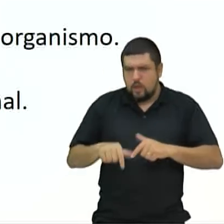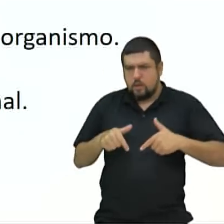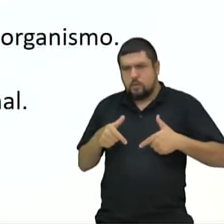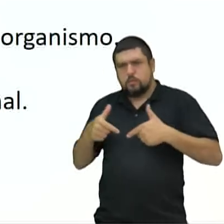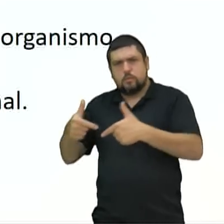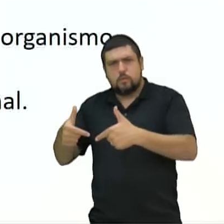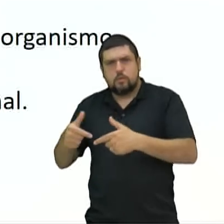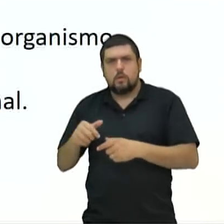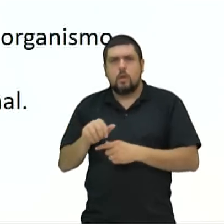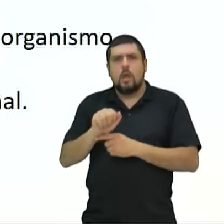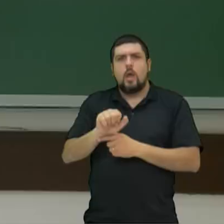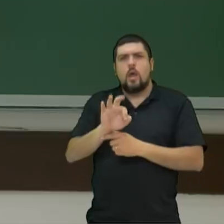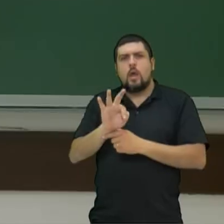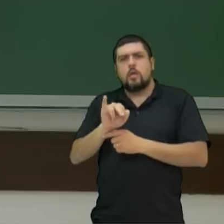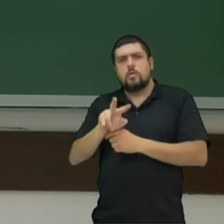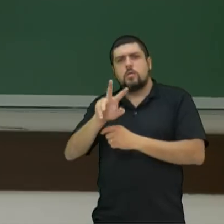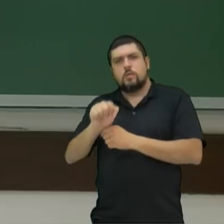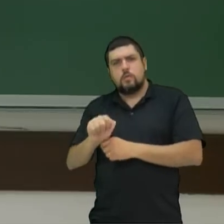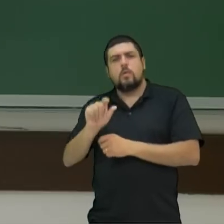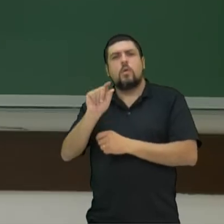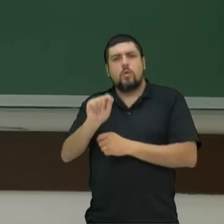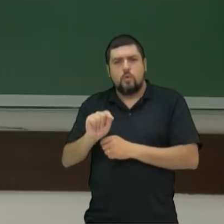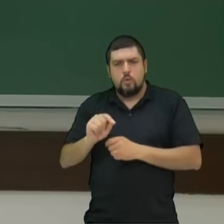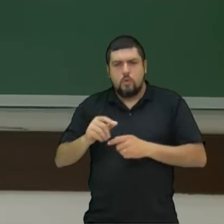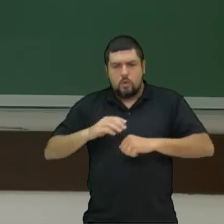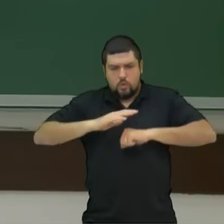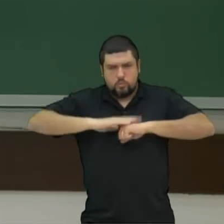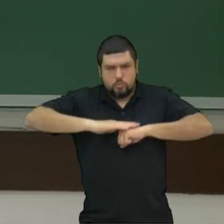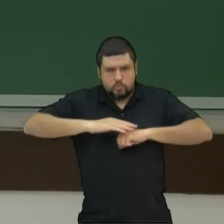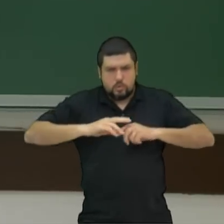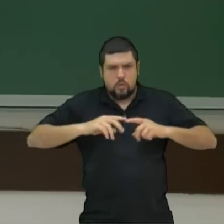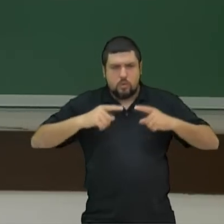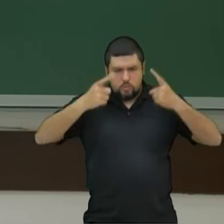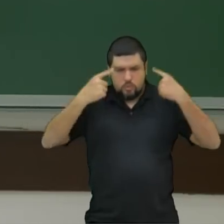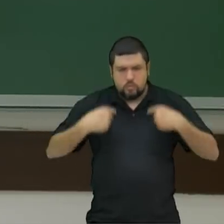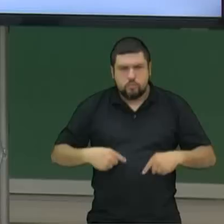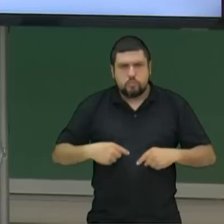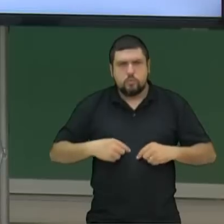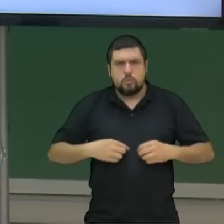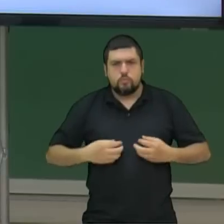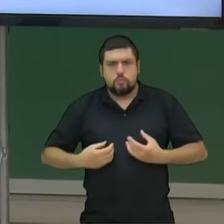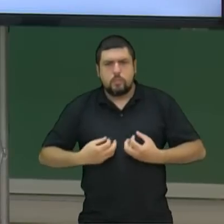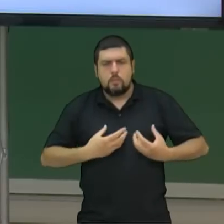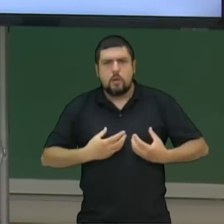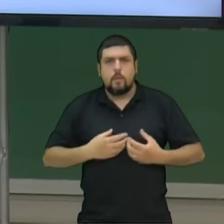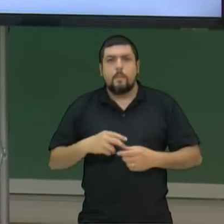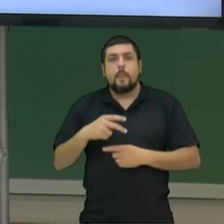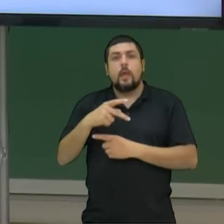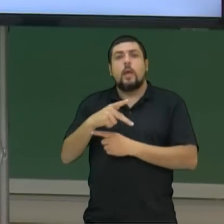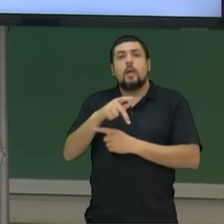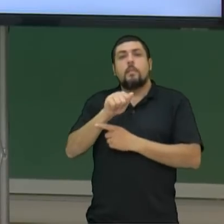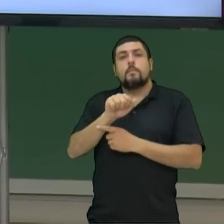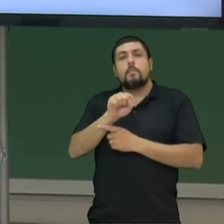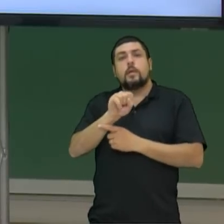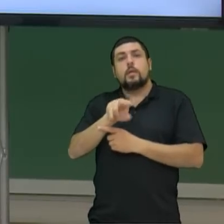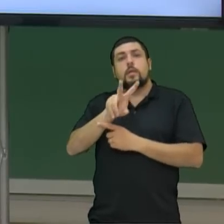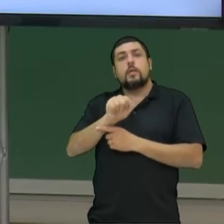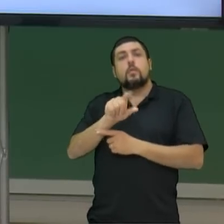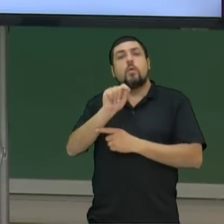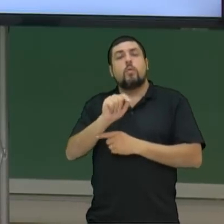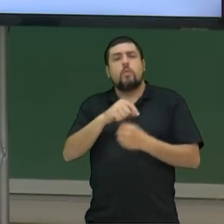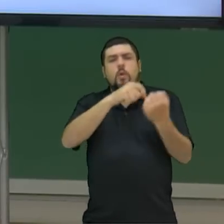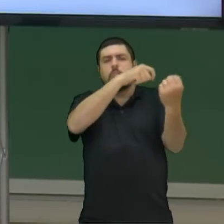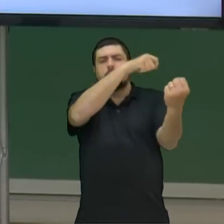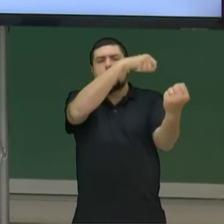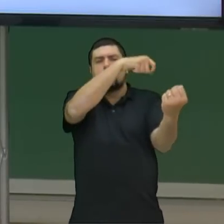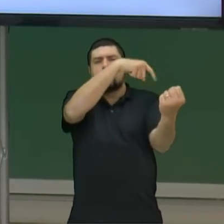ativa faz com que o nosso organismo produza os próprios anticorpos. A passiva é o soro, que a gente recebe anticorpos prontos. Você lembra